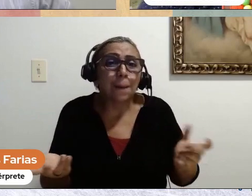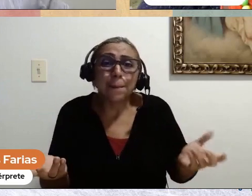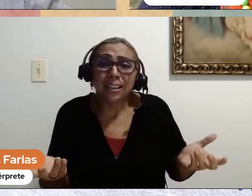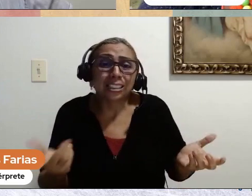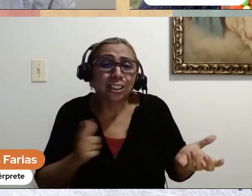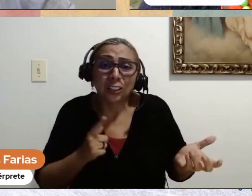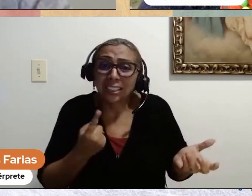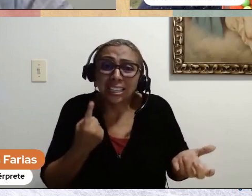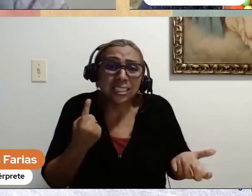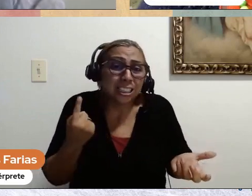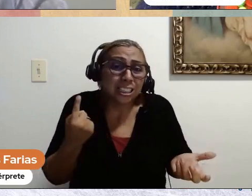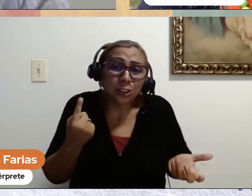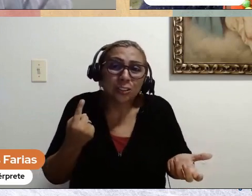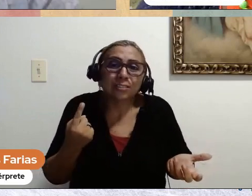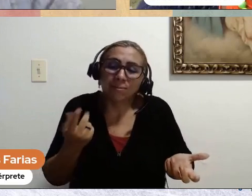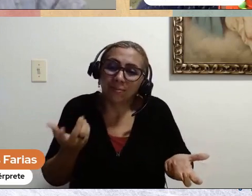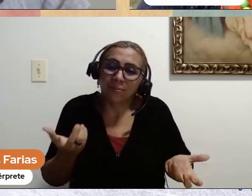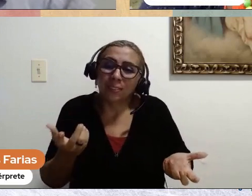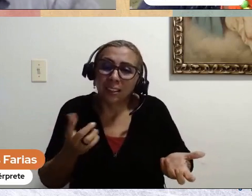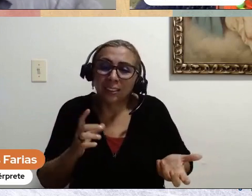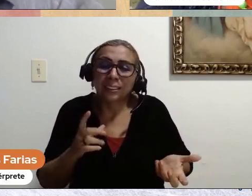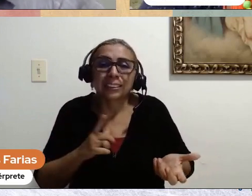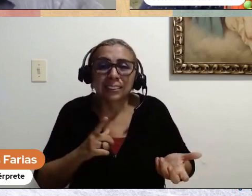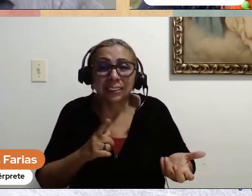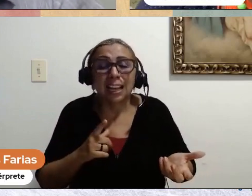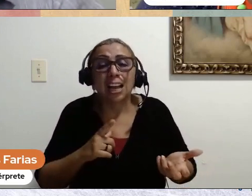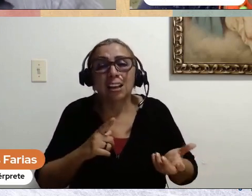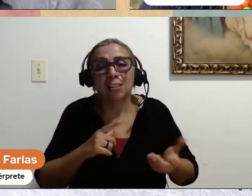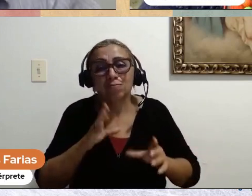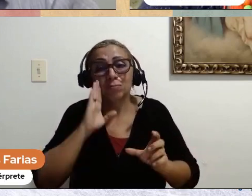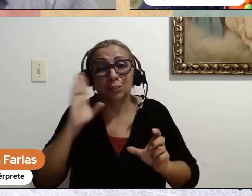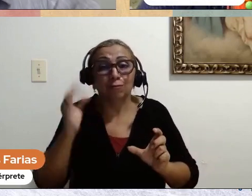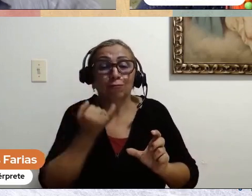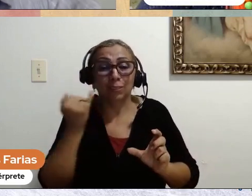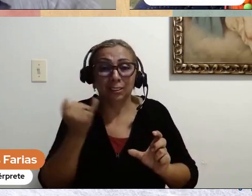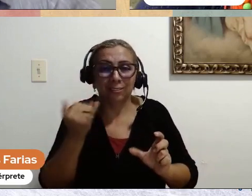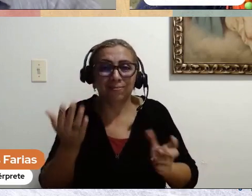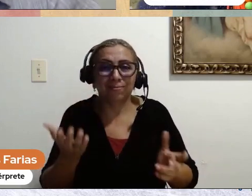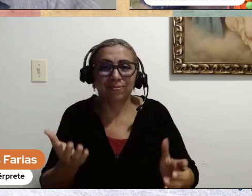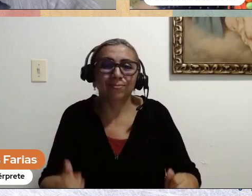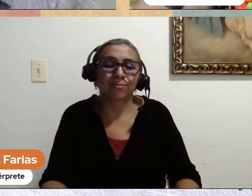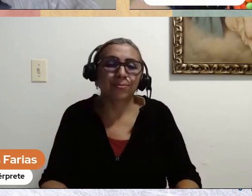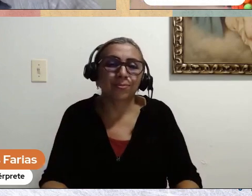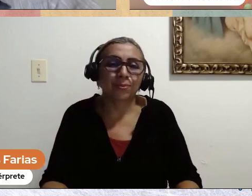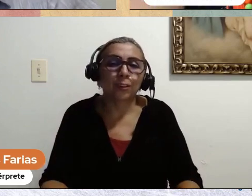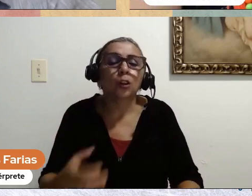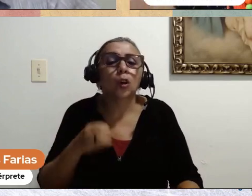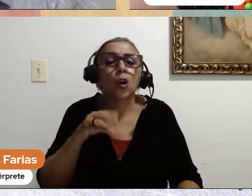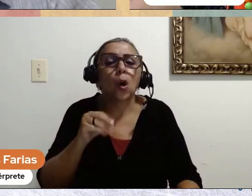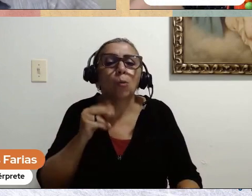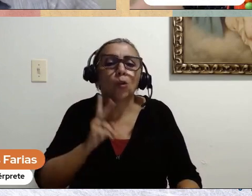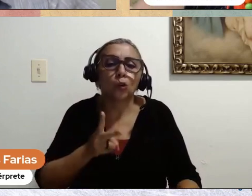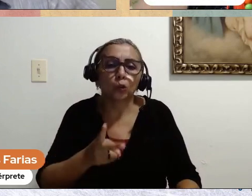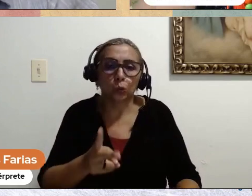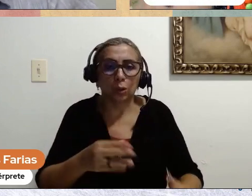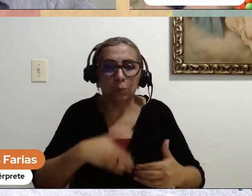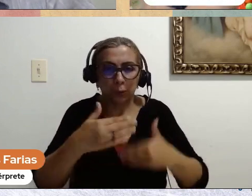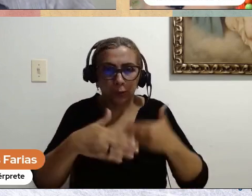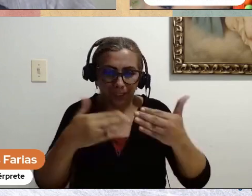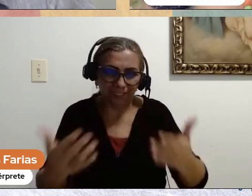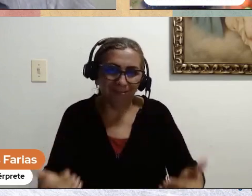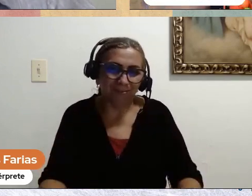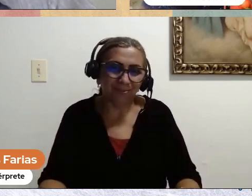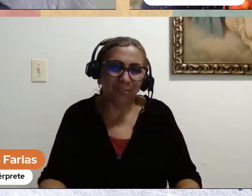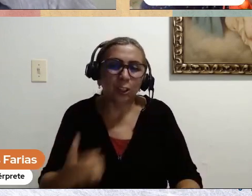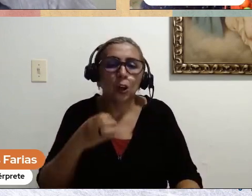existe isso, Magda, para falar? Eu falei, não só existe, não, só é a parte fundamental. Porque senão, como eu vou continuar o processo, né? Como